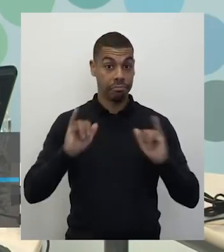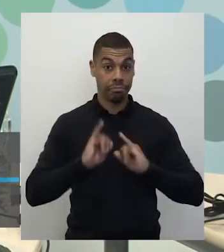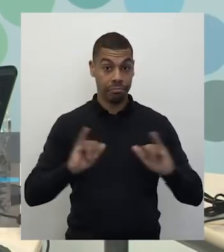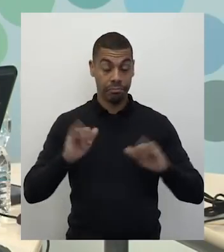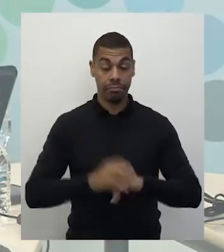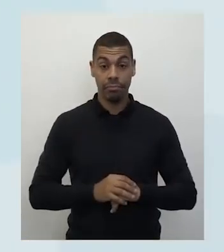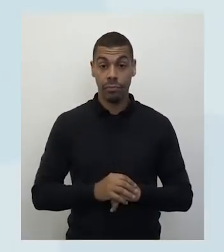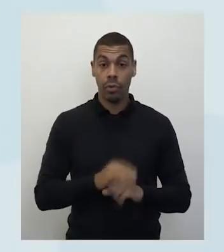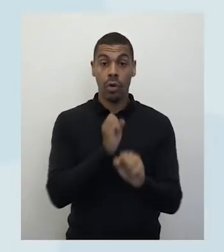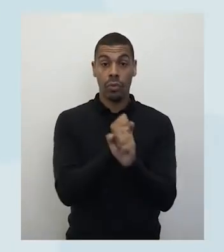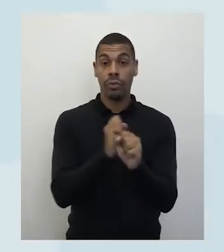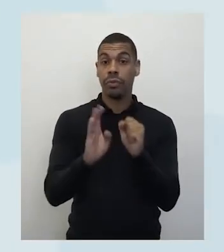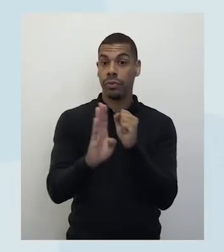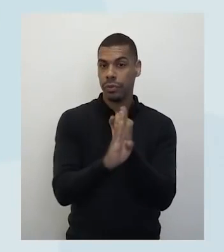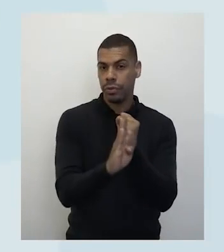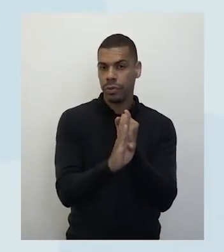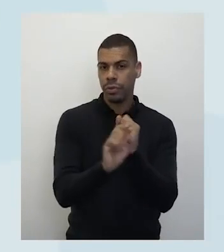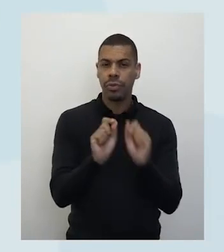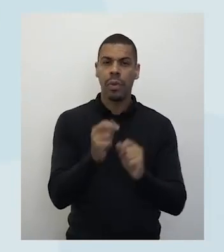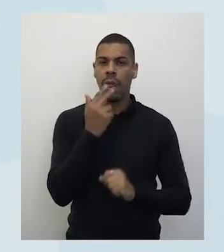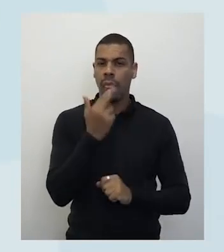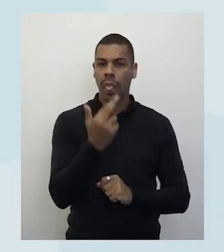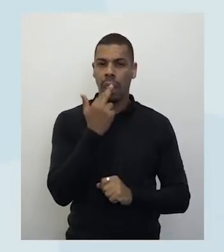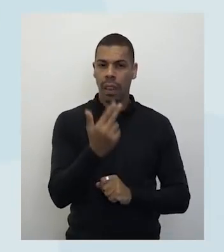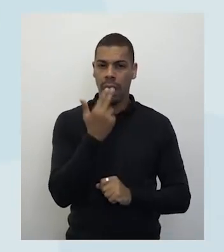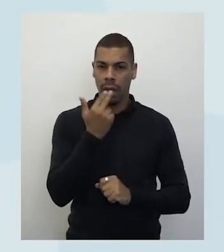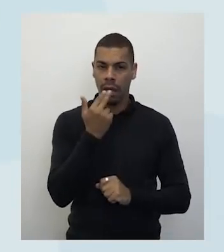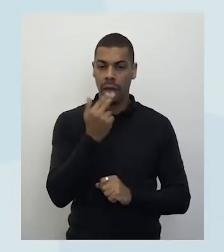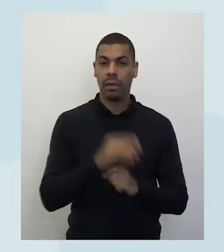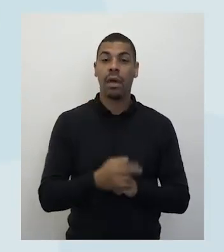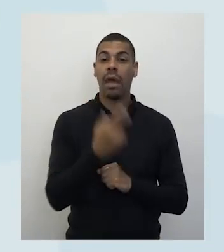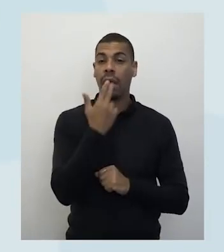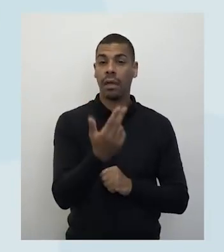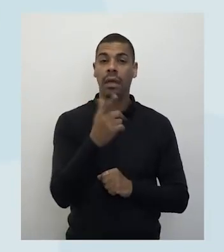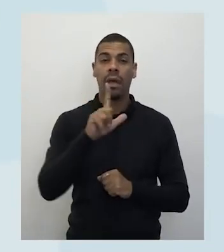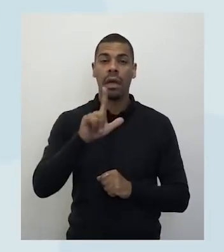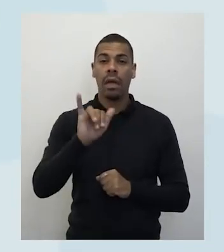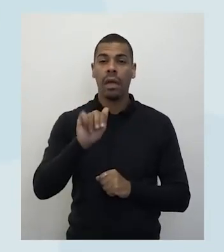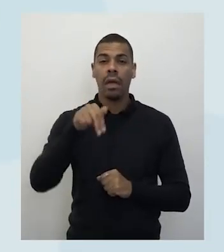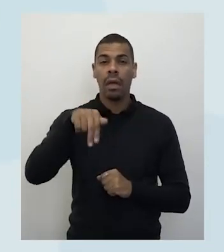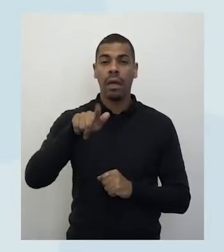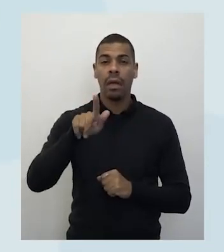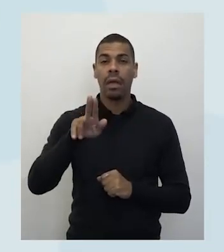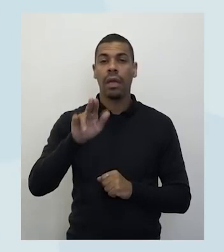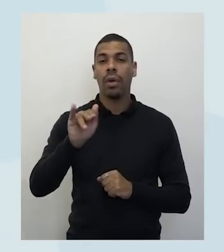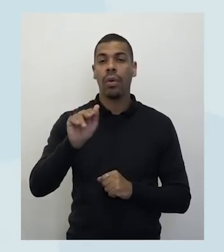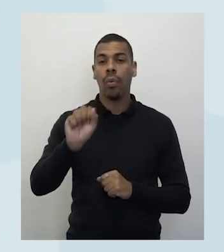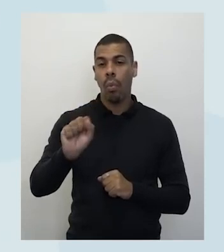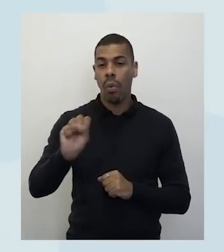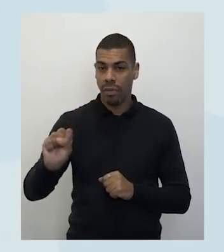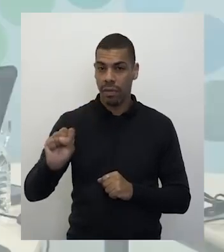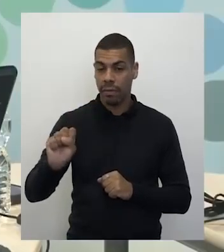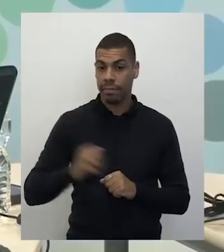o substantivo língua for para o plural, línguas, como fica o adjetivo azul e o artigo a? Então,